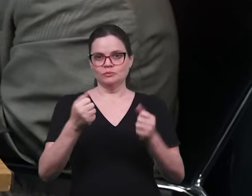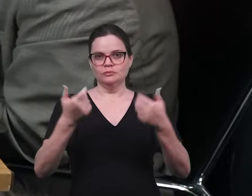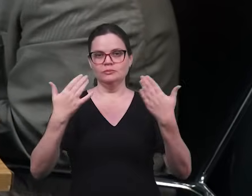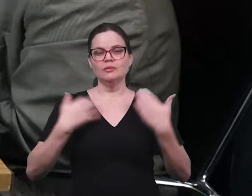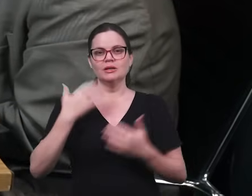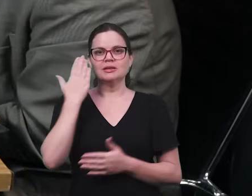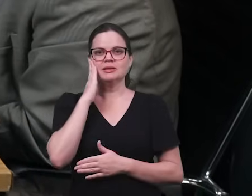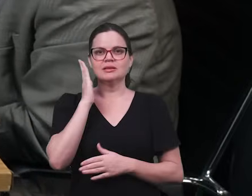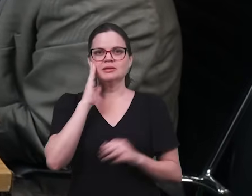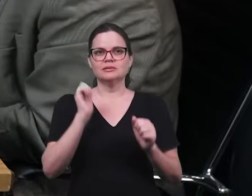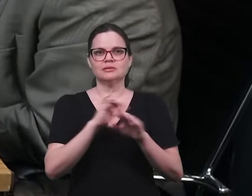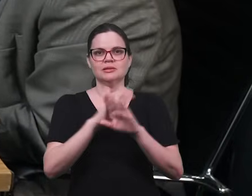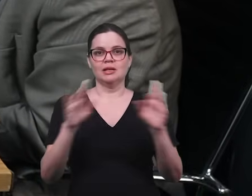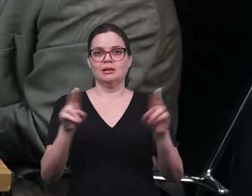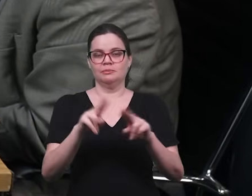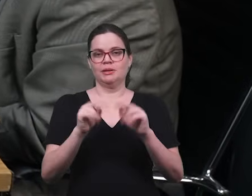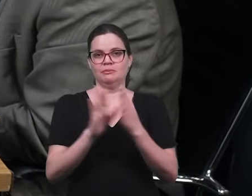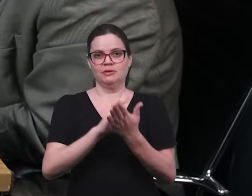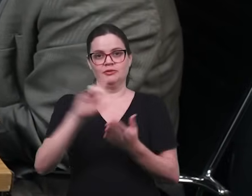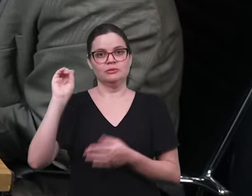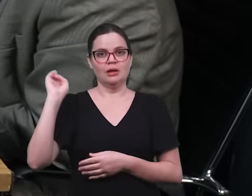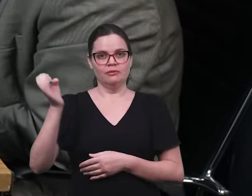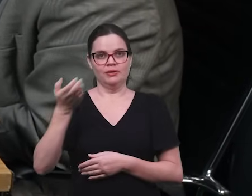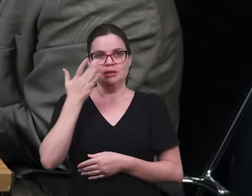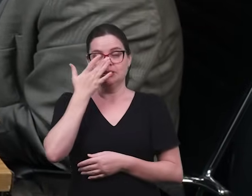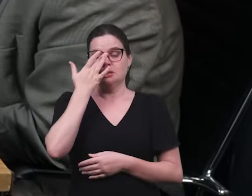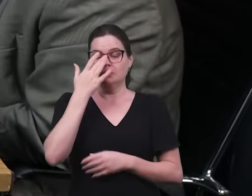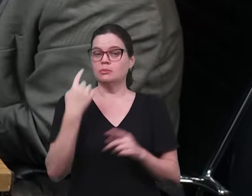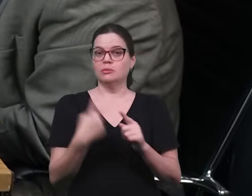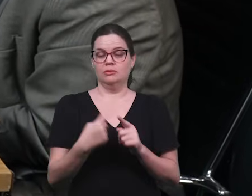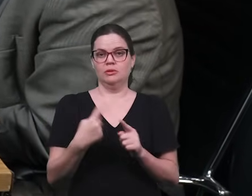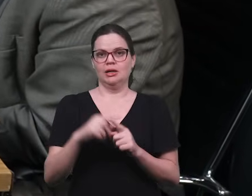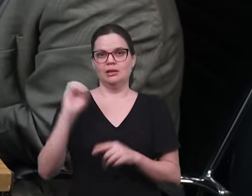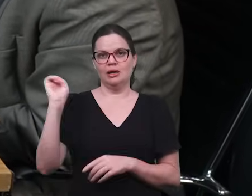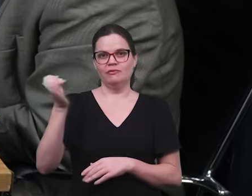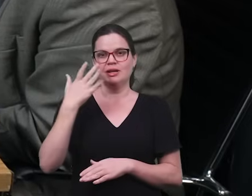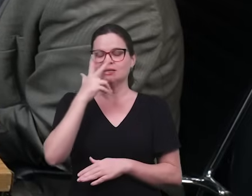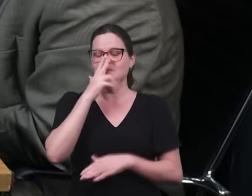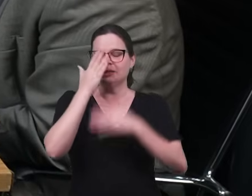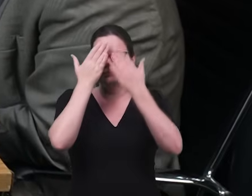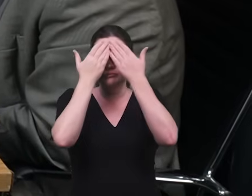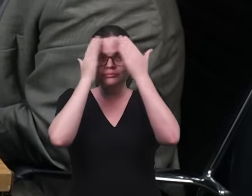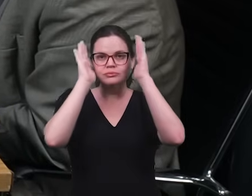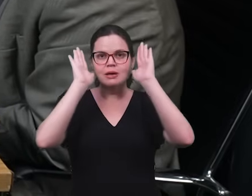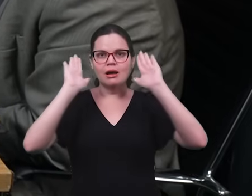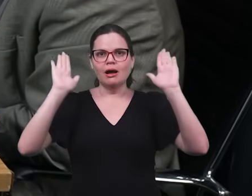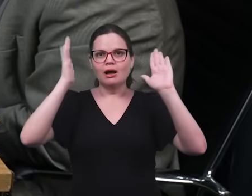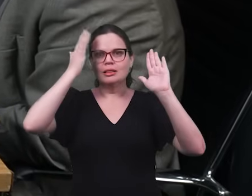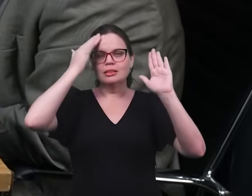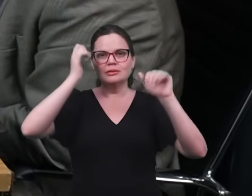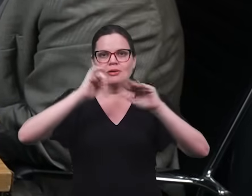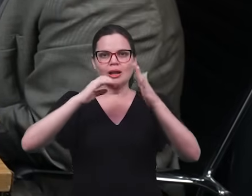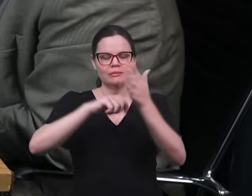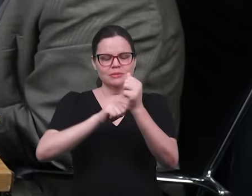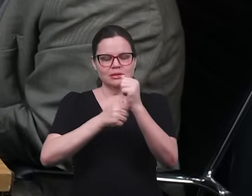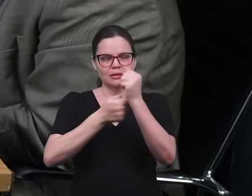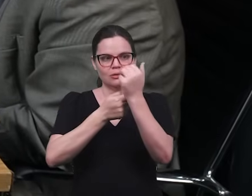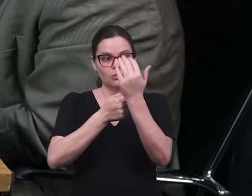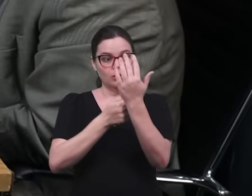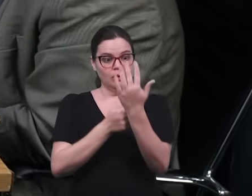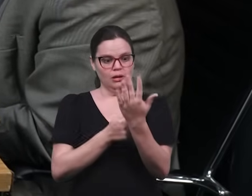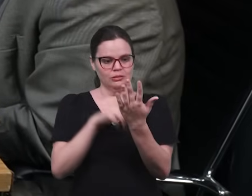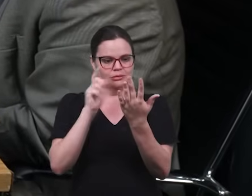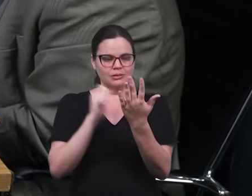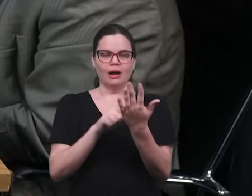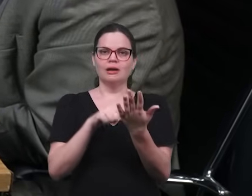Você entende a palavra na revelação. Na revelação, os seus olhos se abrem, na revelação, o oculto se